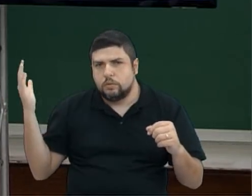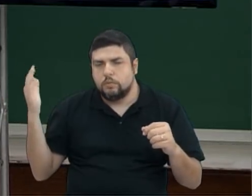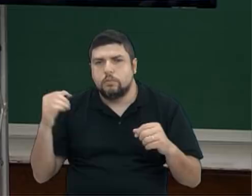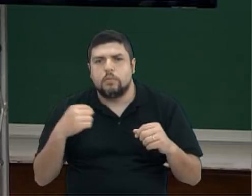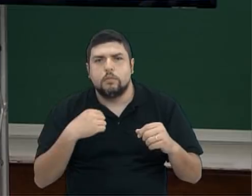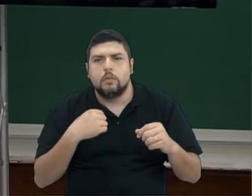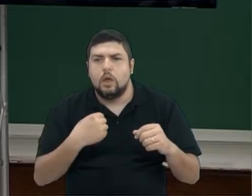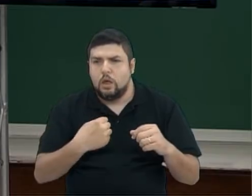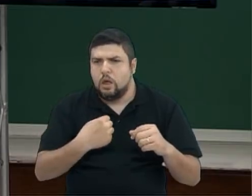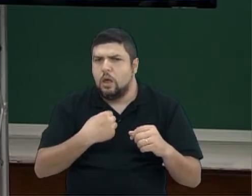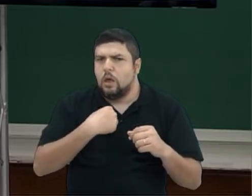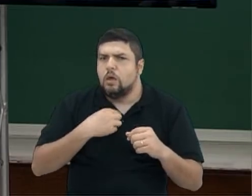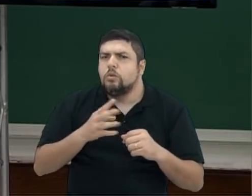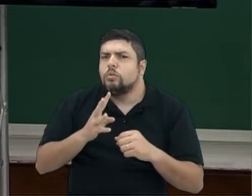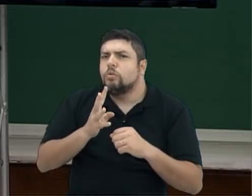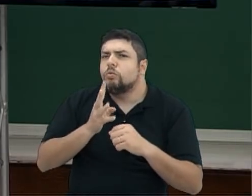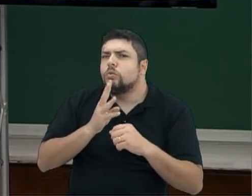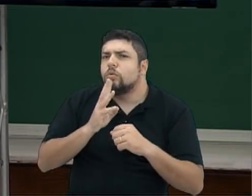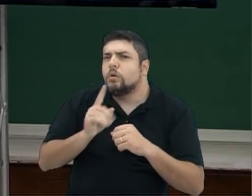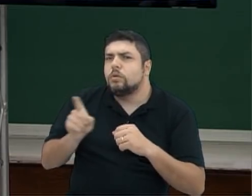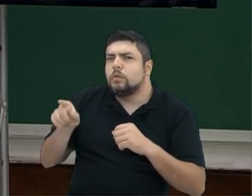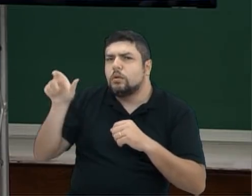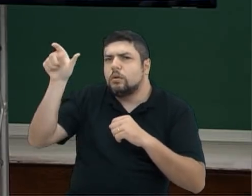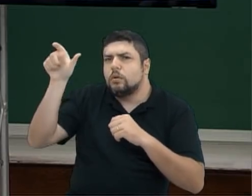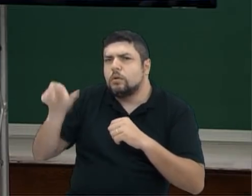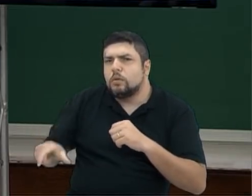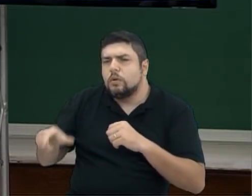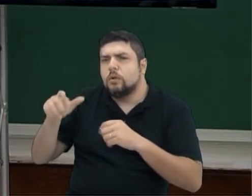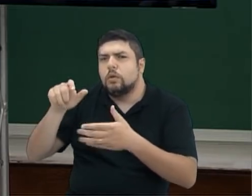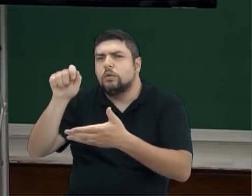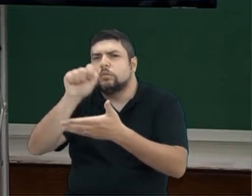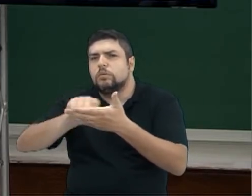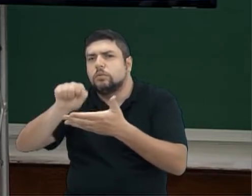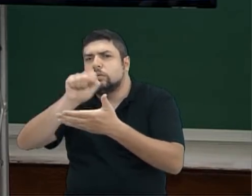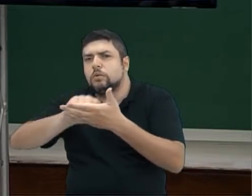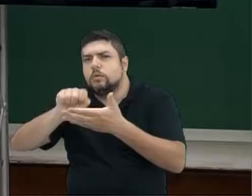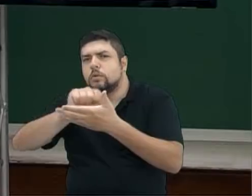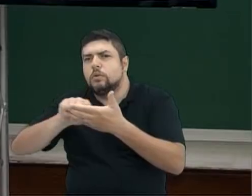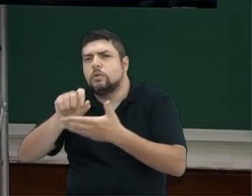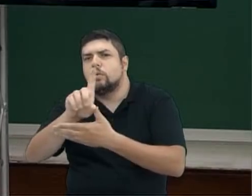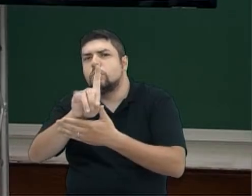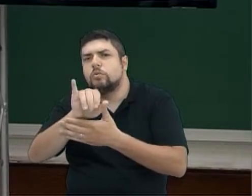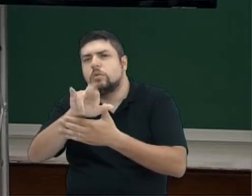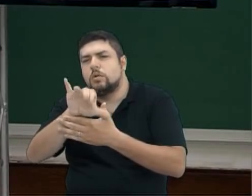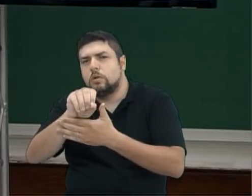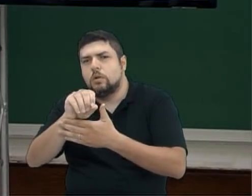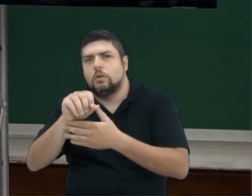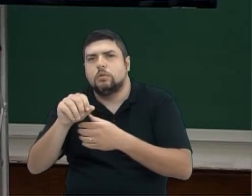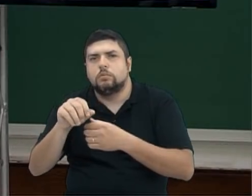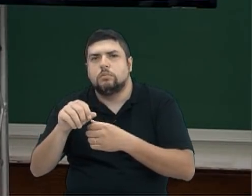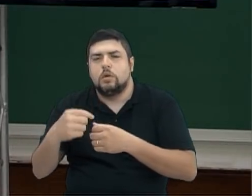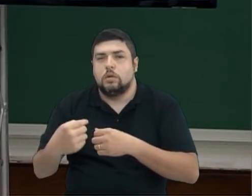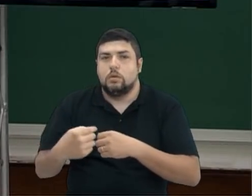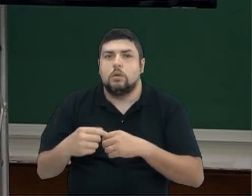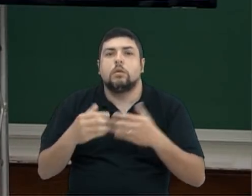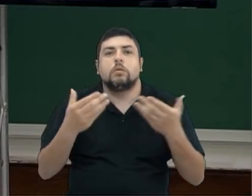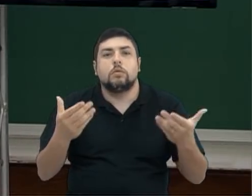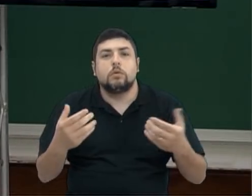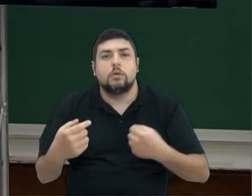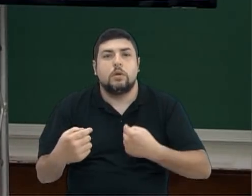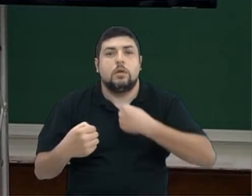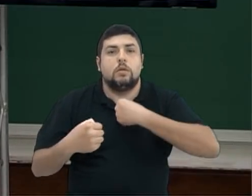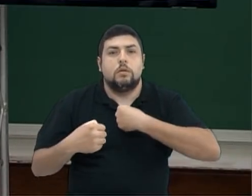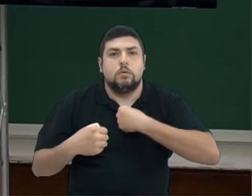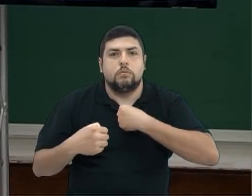conheci a autora do Diário de Carol. Quem conheceu a autora? Eu. Então, eu sou o pronome